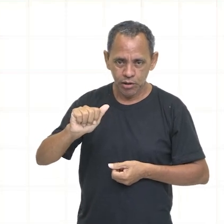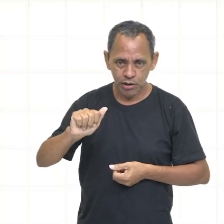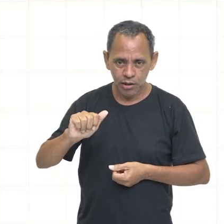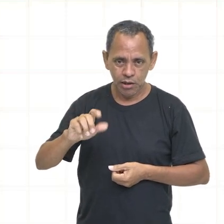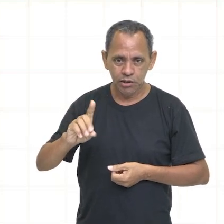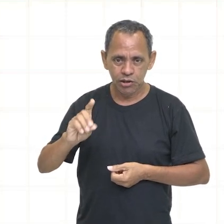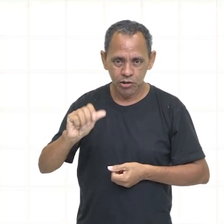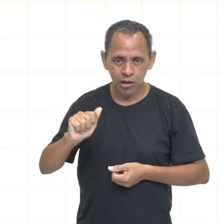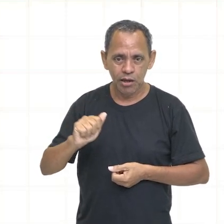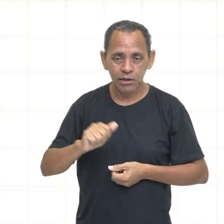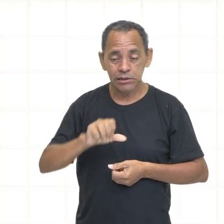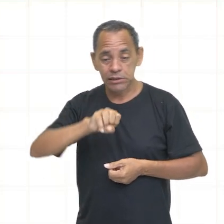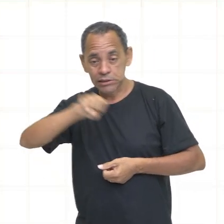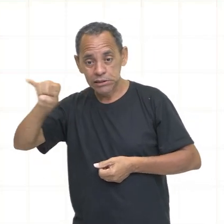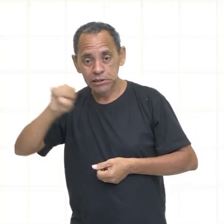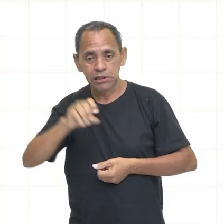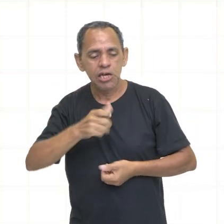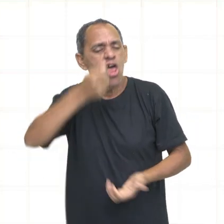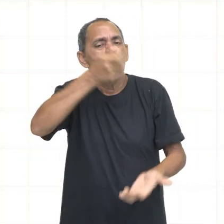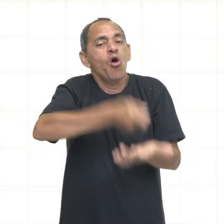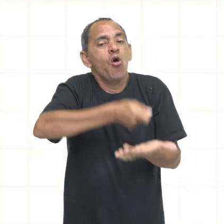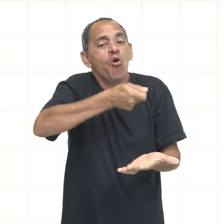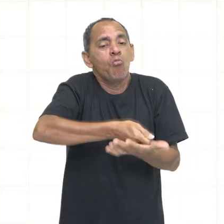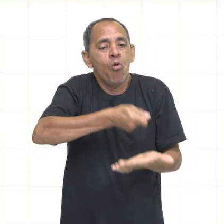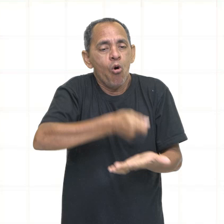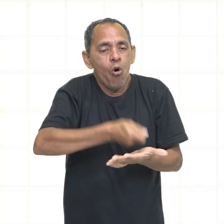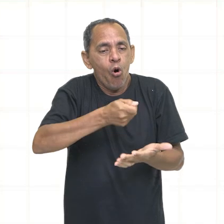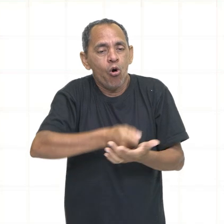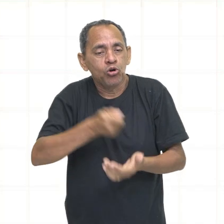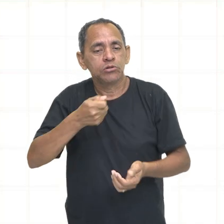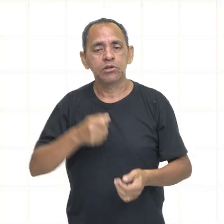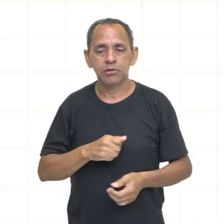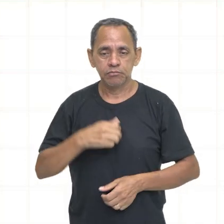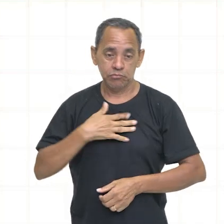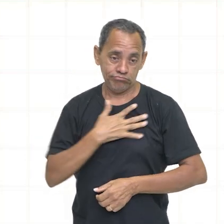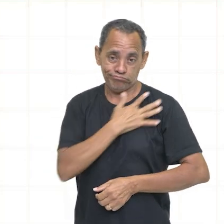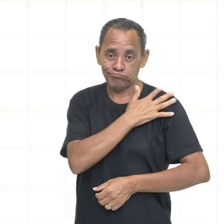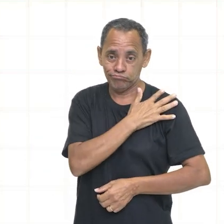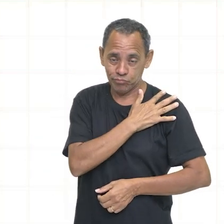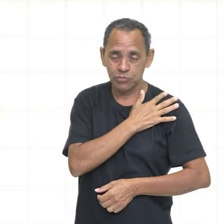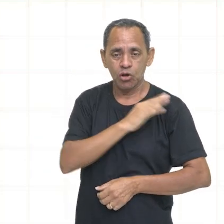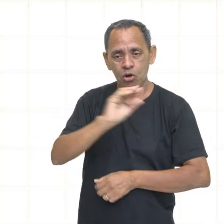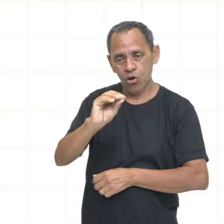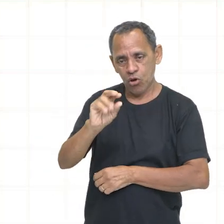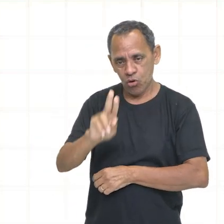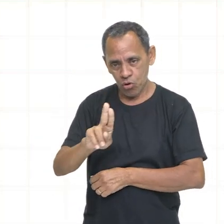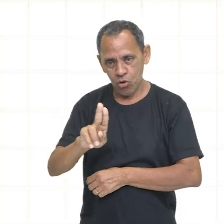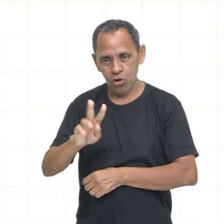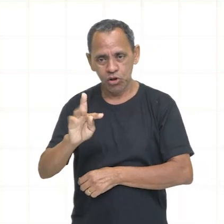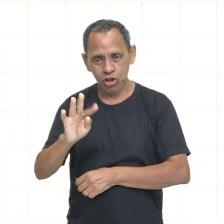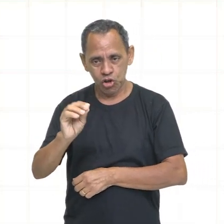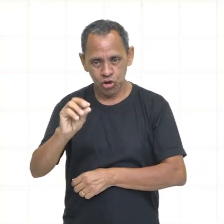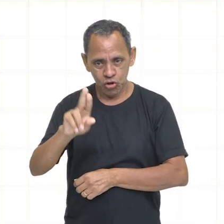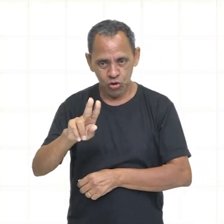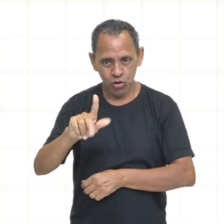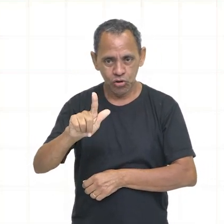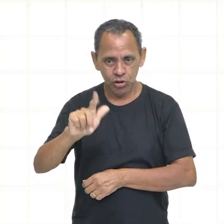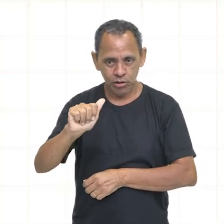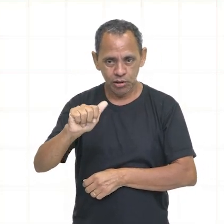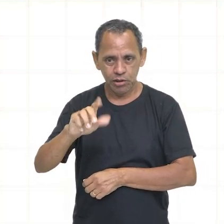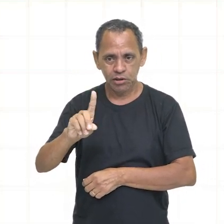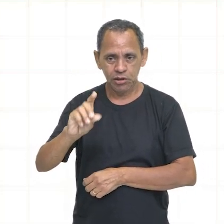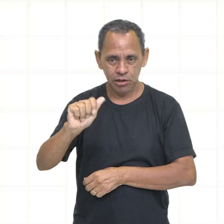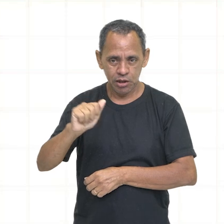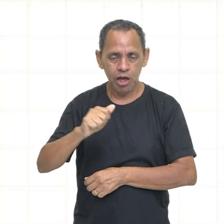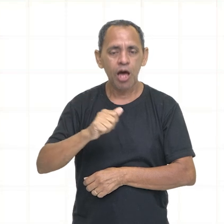colocada, imposta pelo ditador, a gente costuma dizer que ela foi outorgada. No caso da Constituição do Estado Novo,